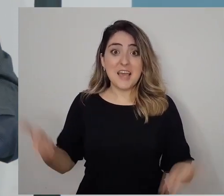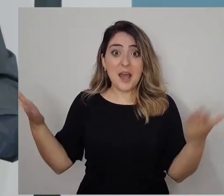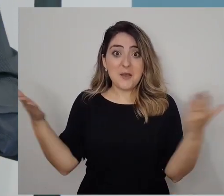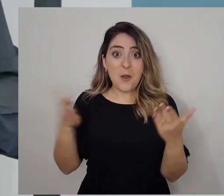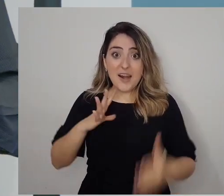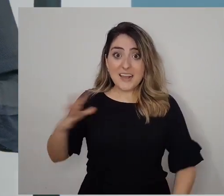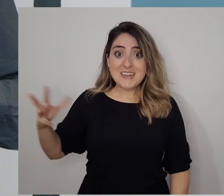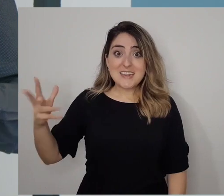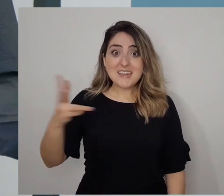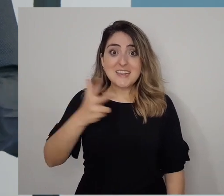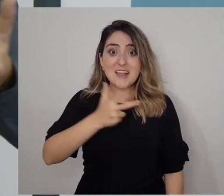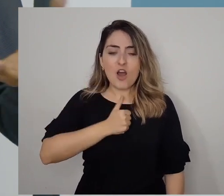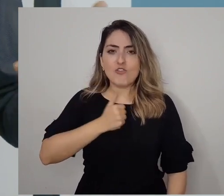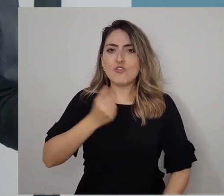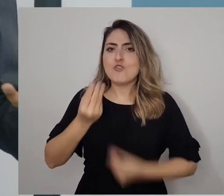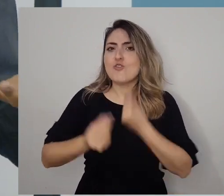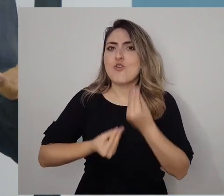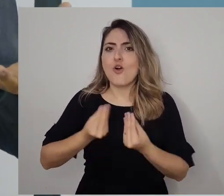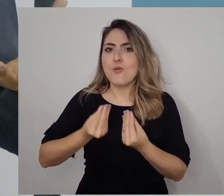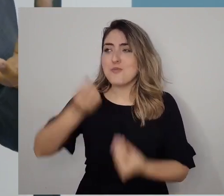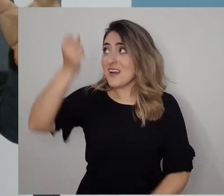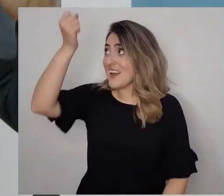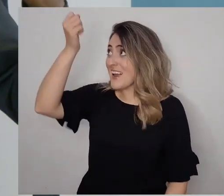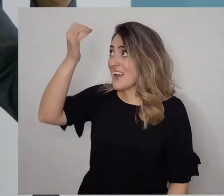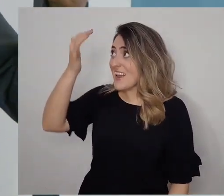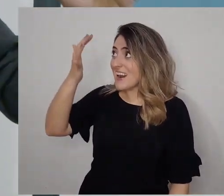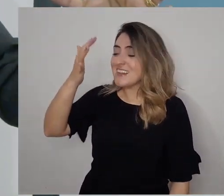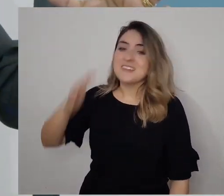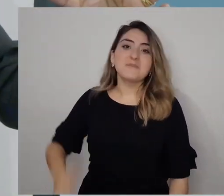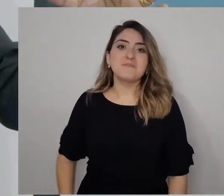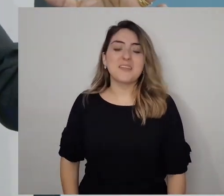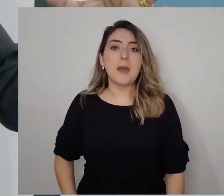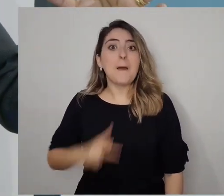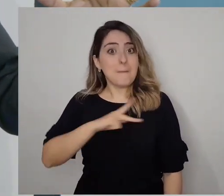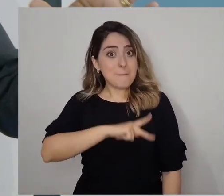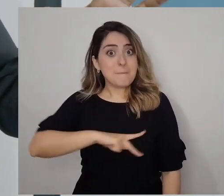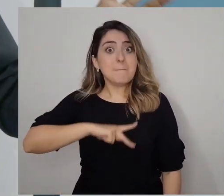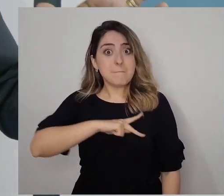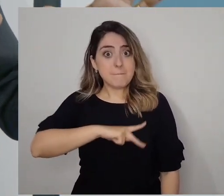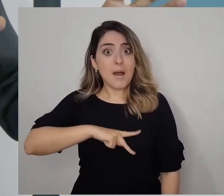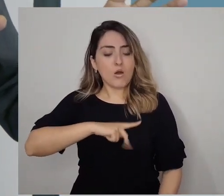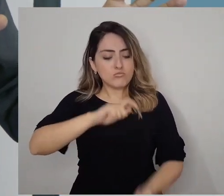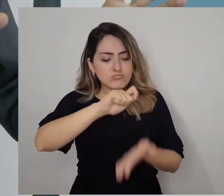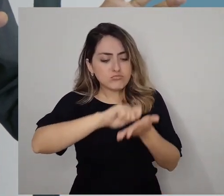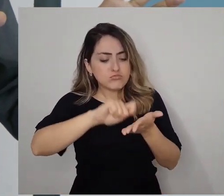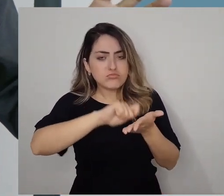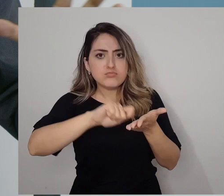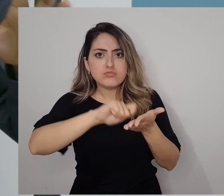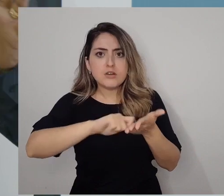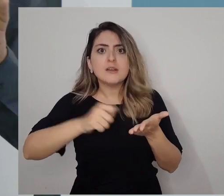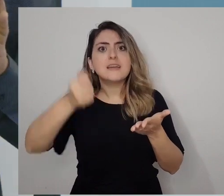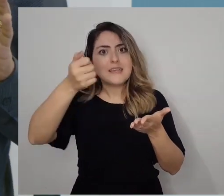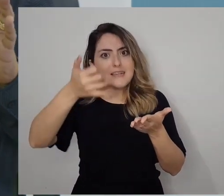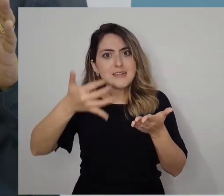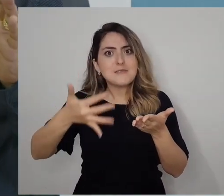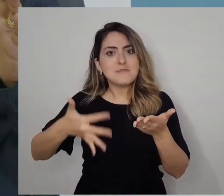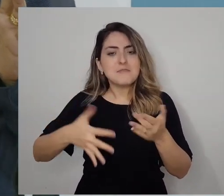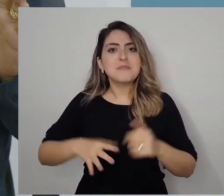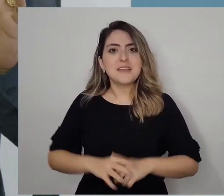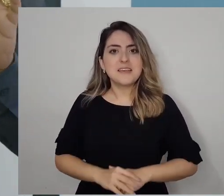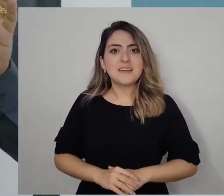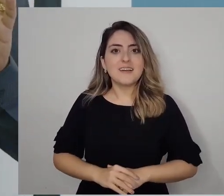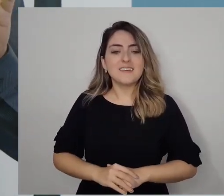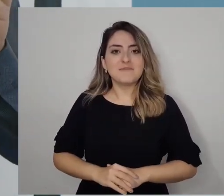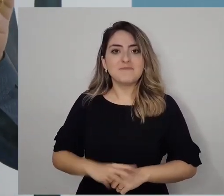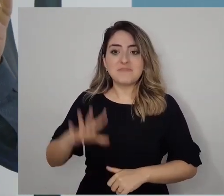evidente que Paulo está apresentando a nossa salvação. Ele apresentou o nosso estado antes de Cristo e agora ele nos